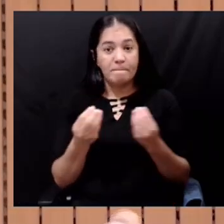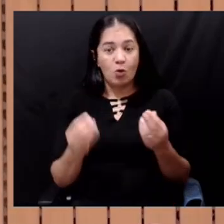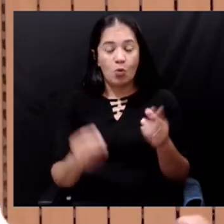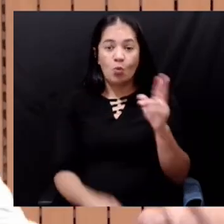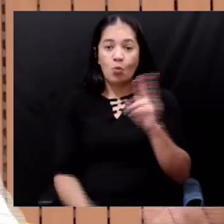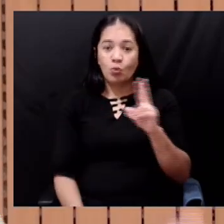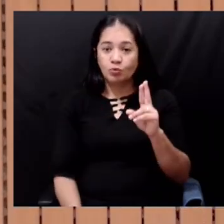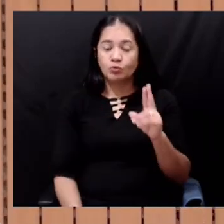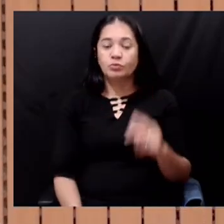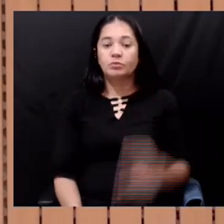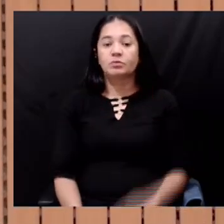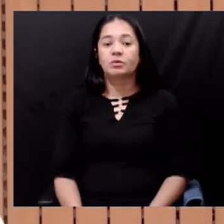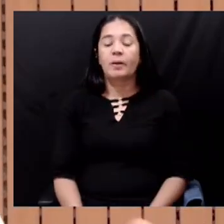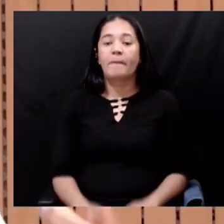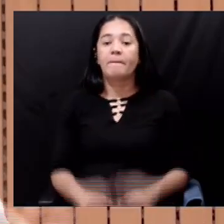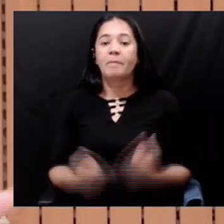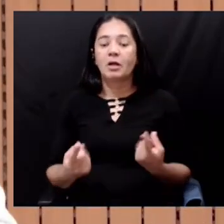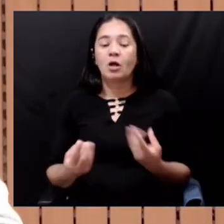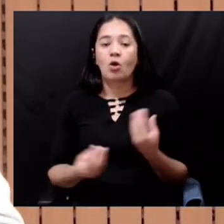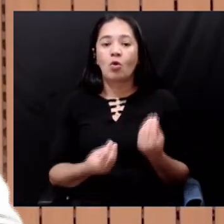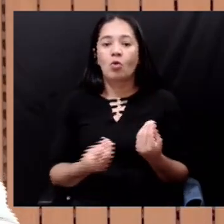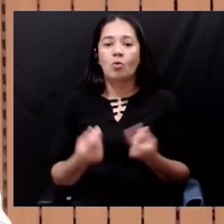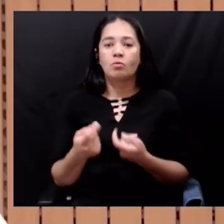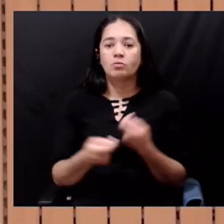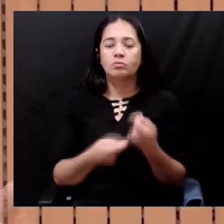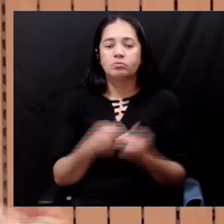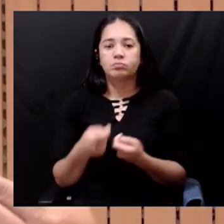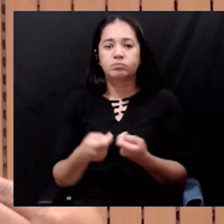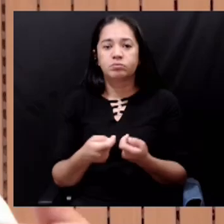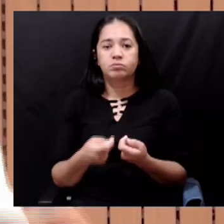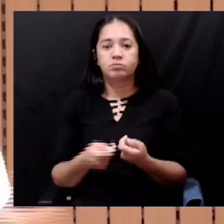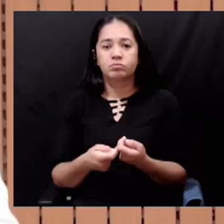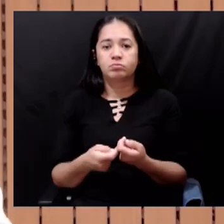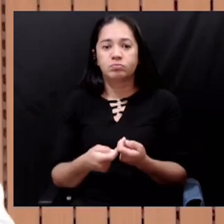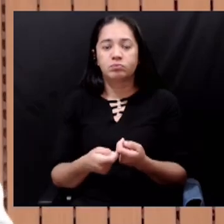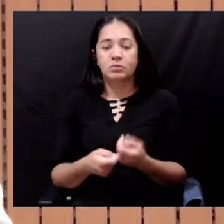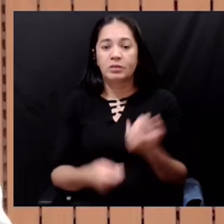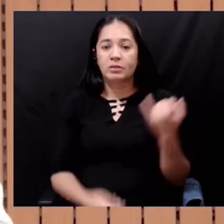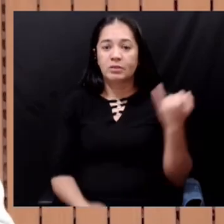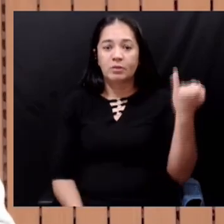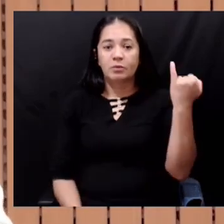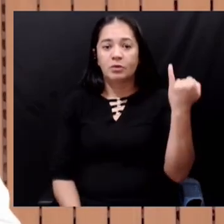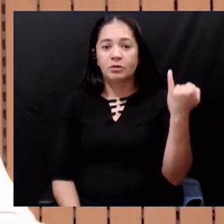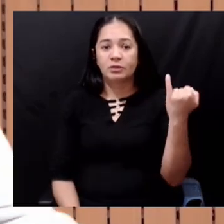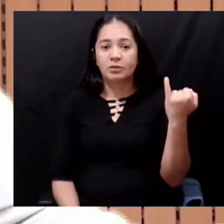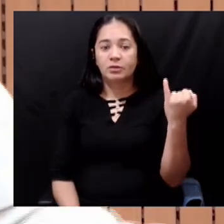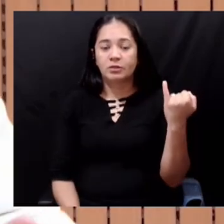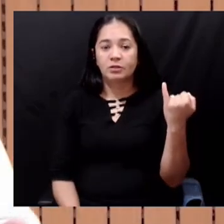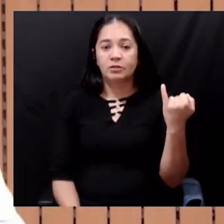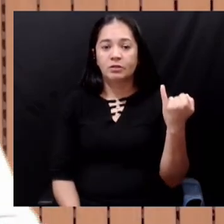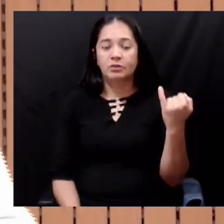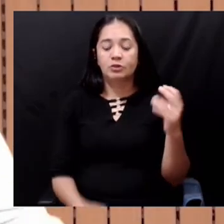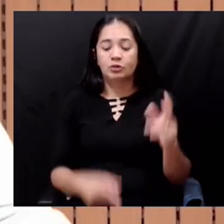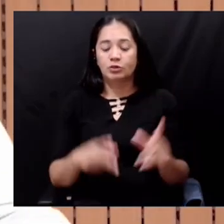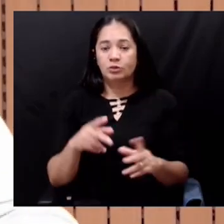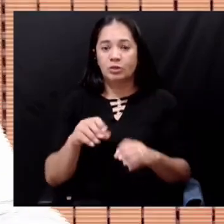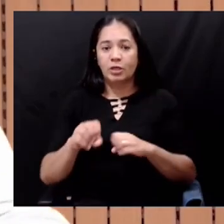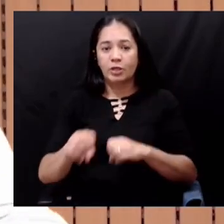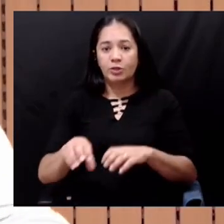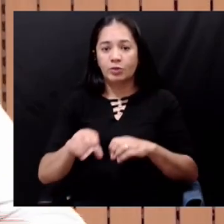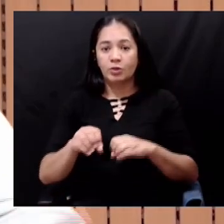faz a gestão disso no miúdo, né? Acho que isso é um ponto importante do ponto de vista da educação popular também, né? De que maneira a